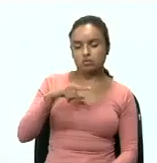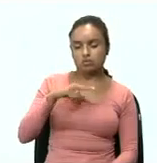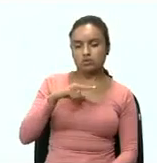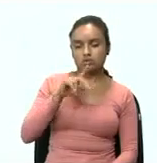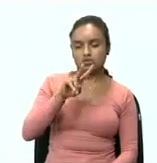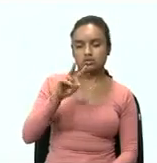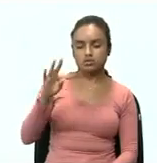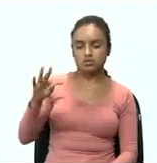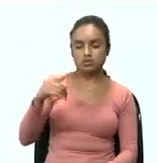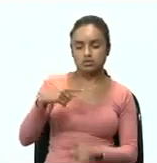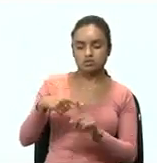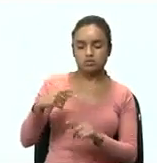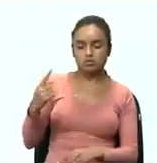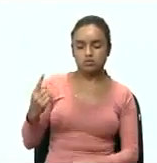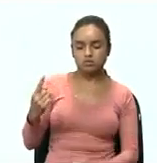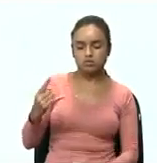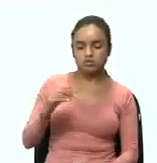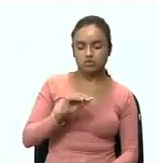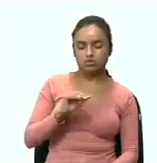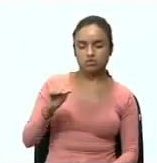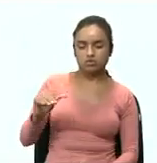ter 2t mais 1,